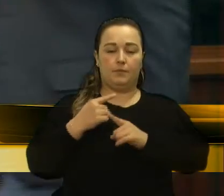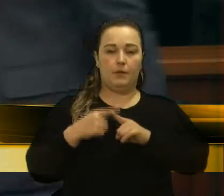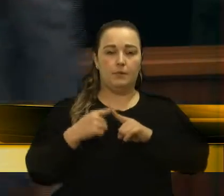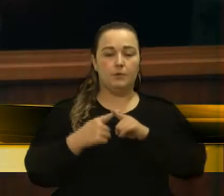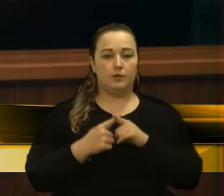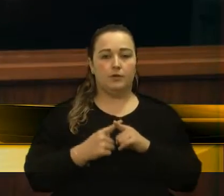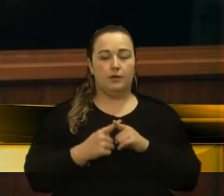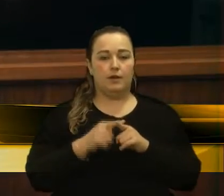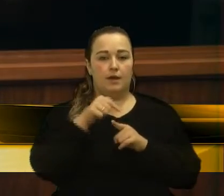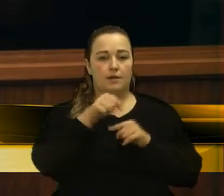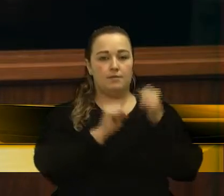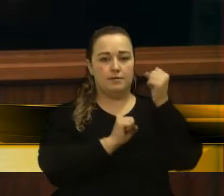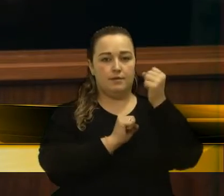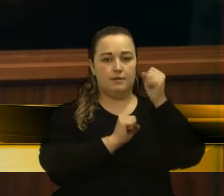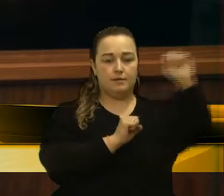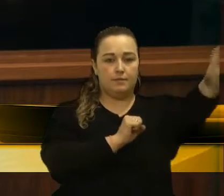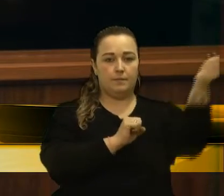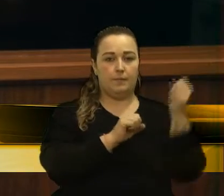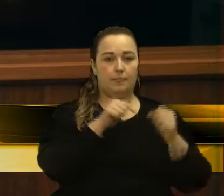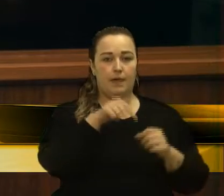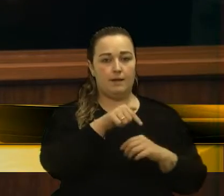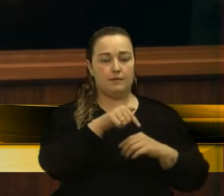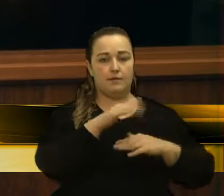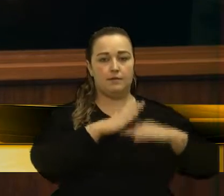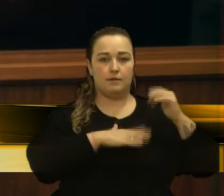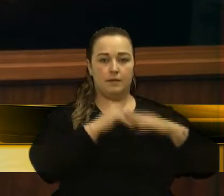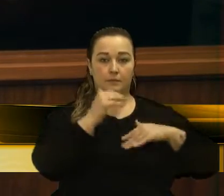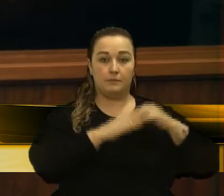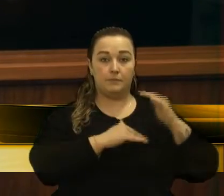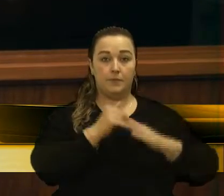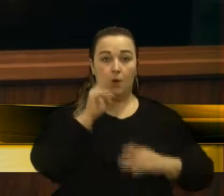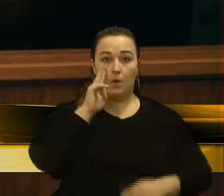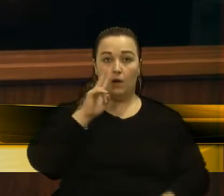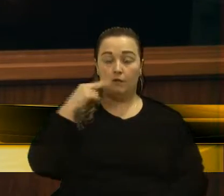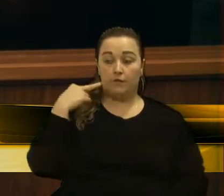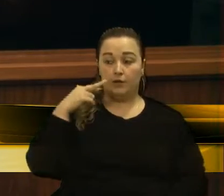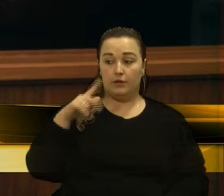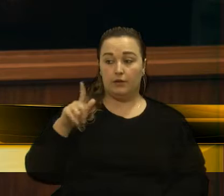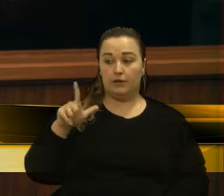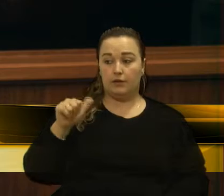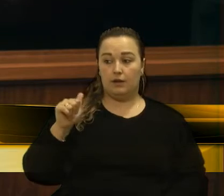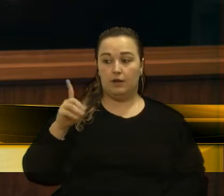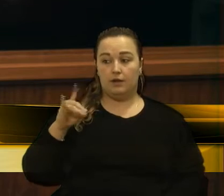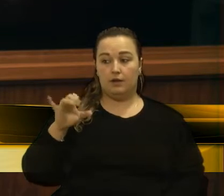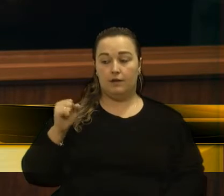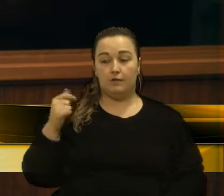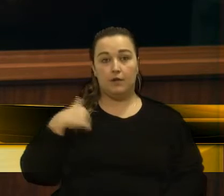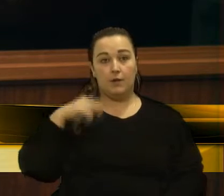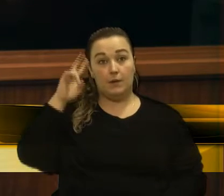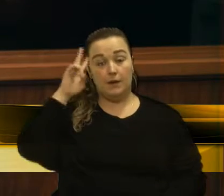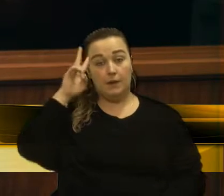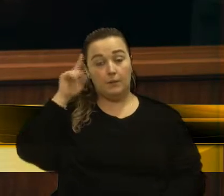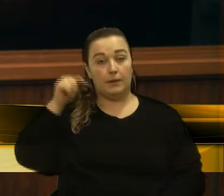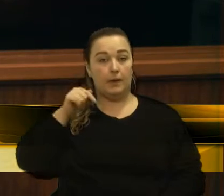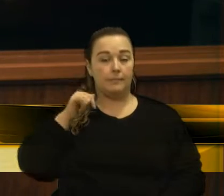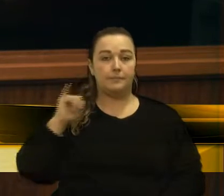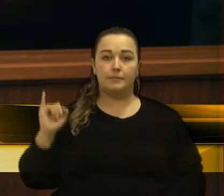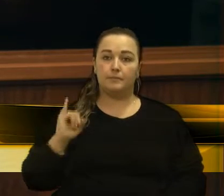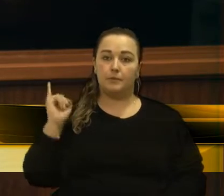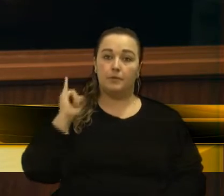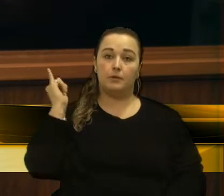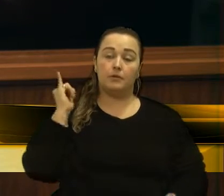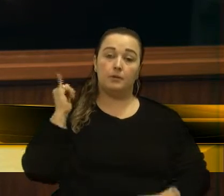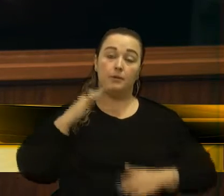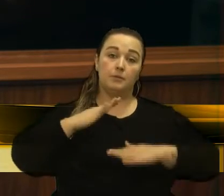que vieram para Caxias, e aqui eu lembro olho para a vereadora Gladys e lembro da Van, né, um importante empreendimento para a